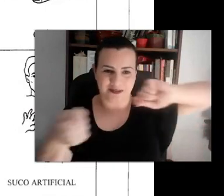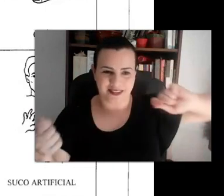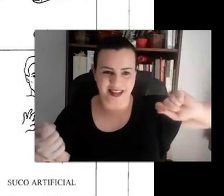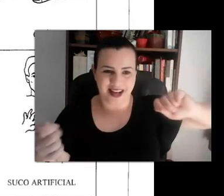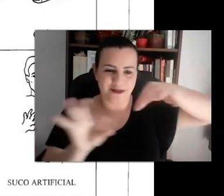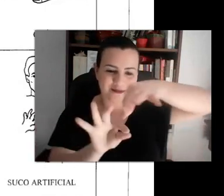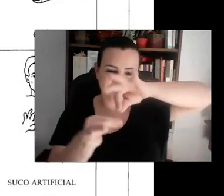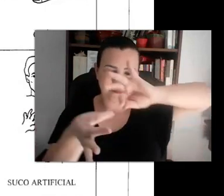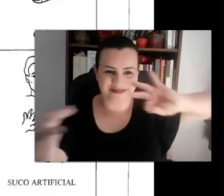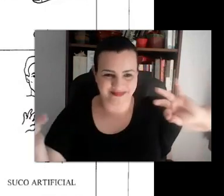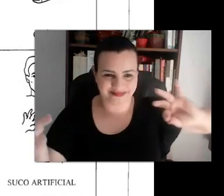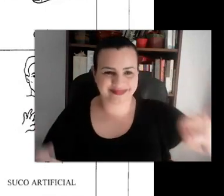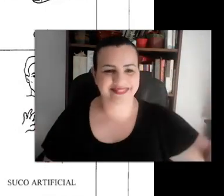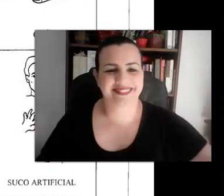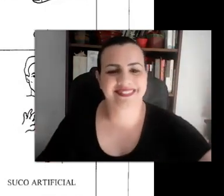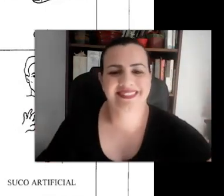Suco artificial.